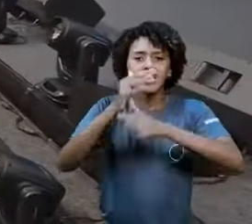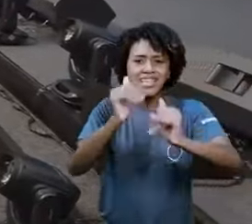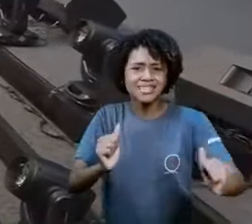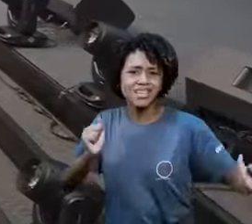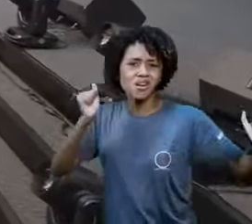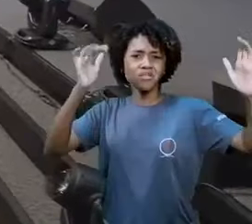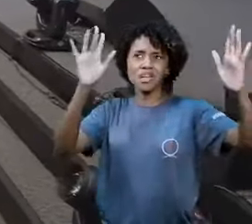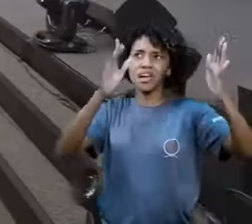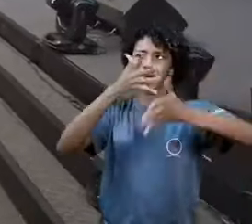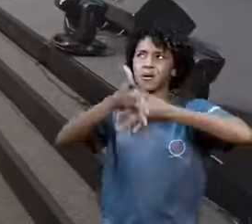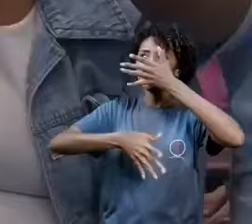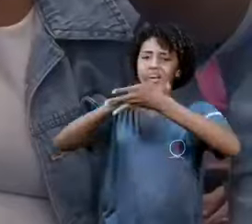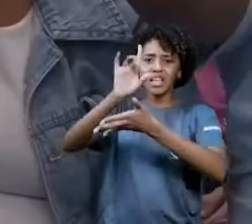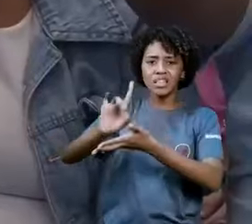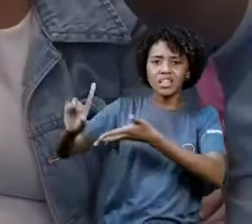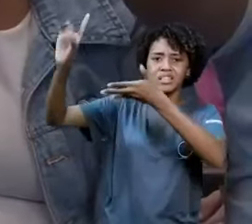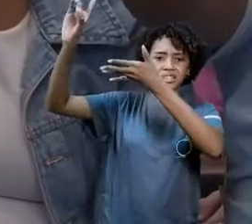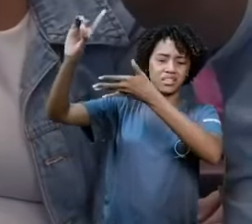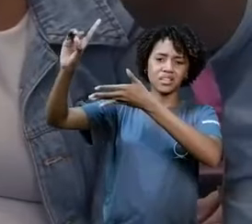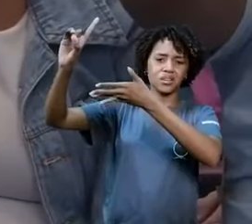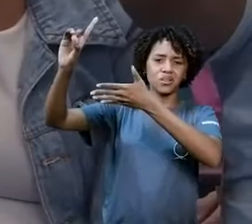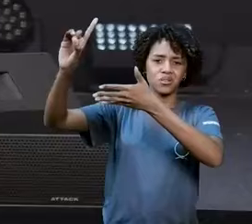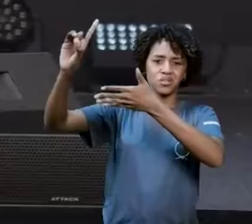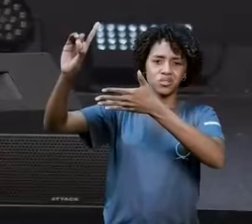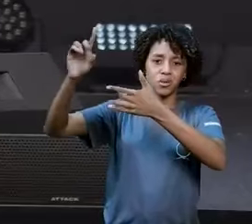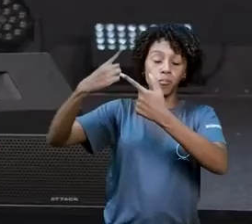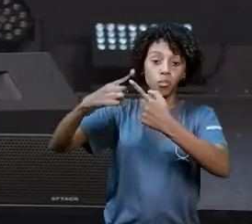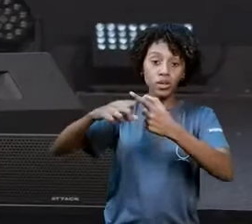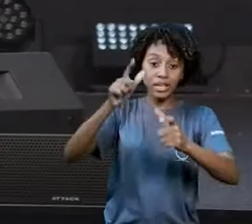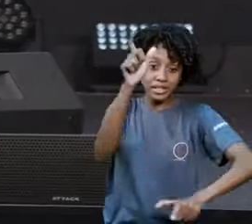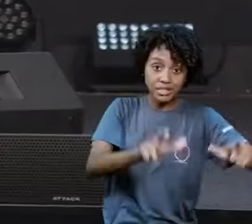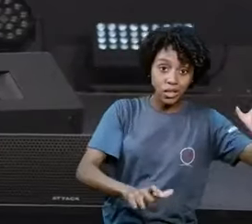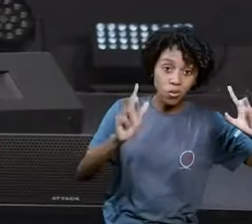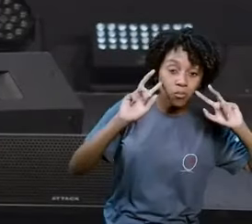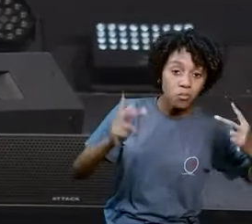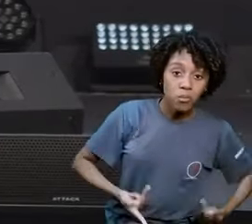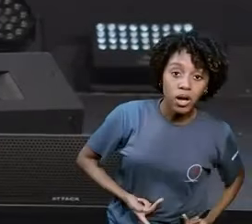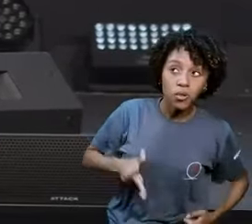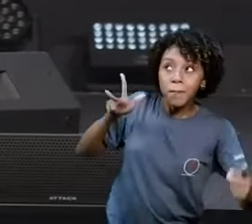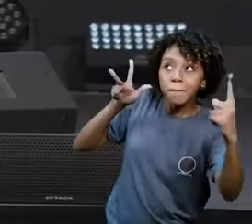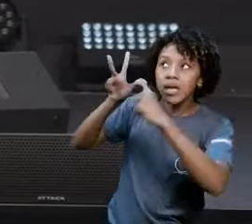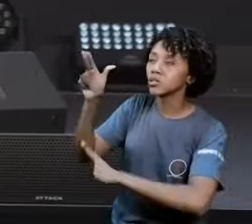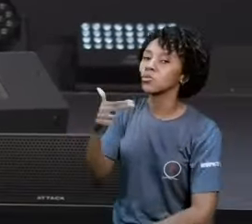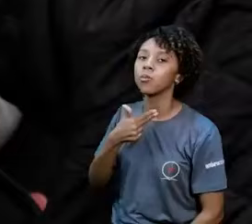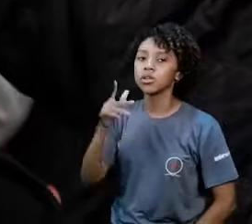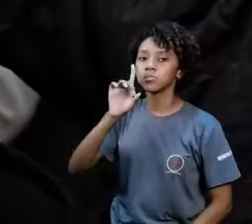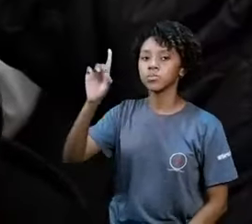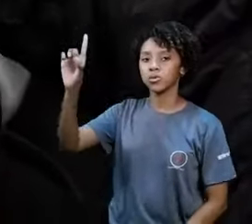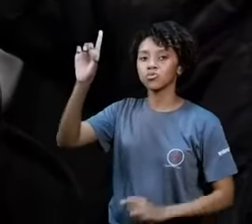exalta esse Deus que ninguém pode impedir o seu